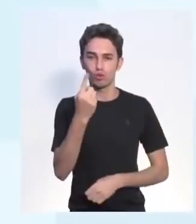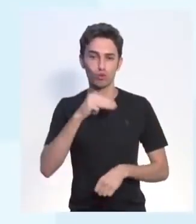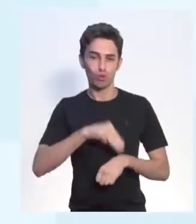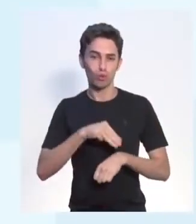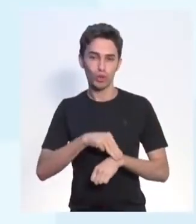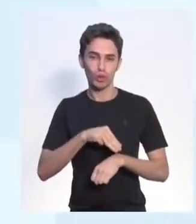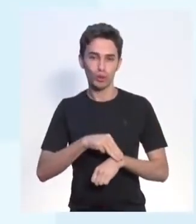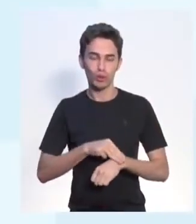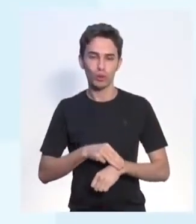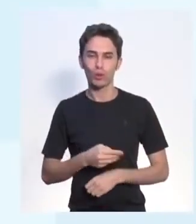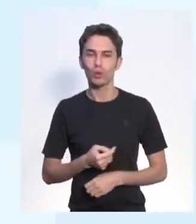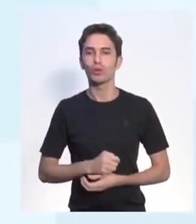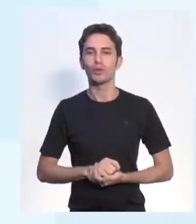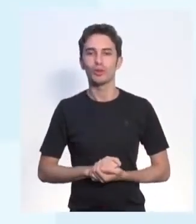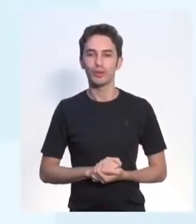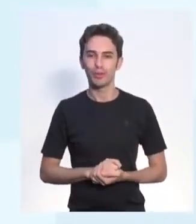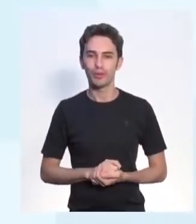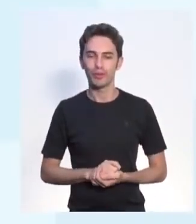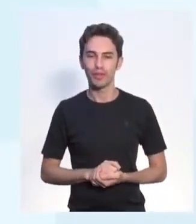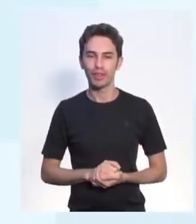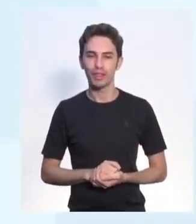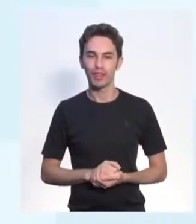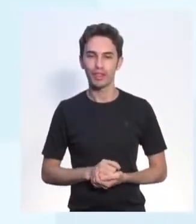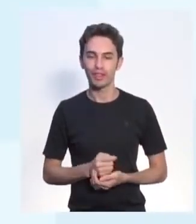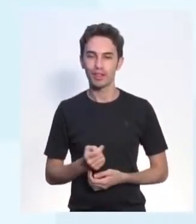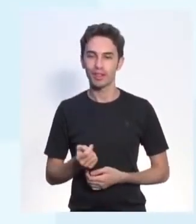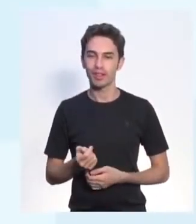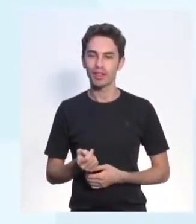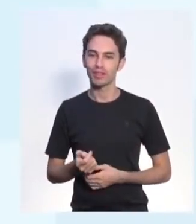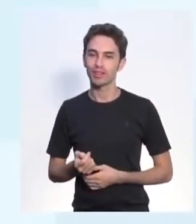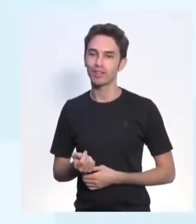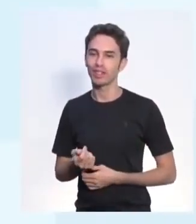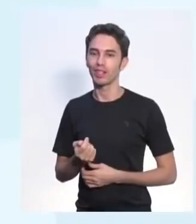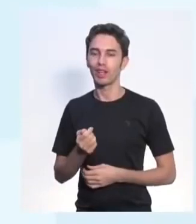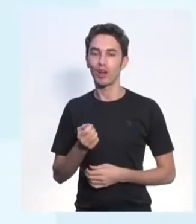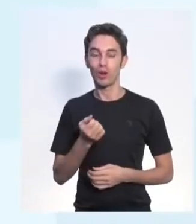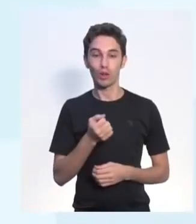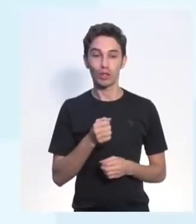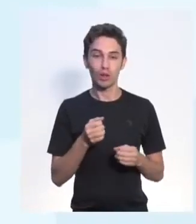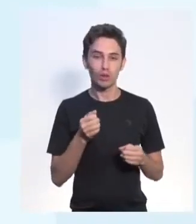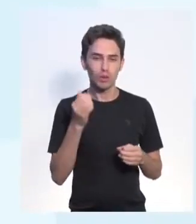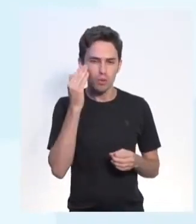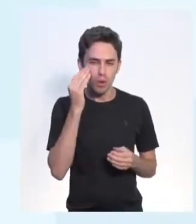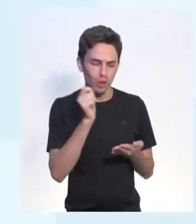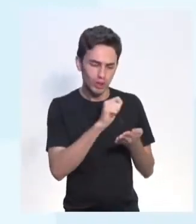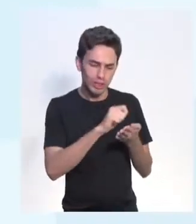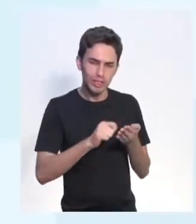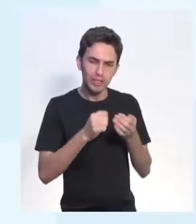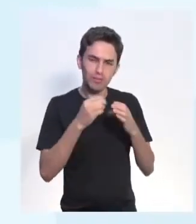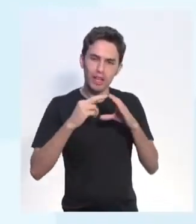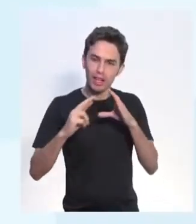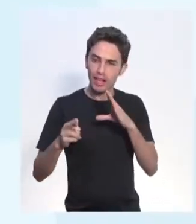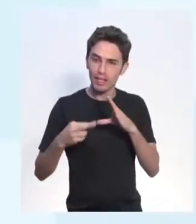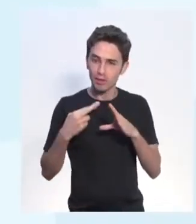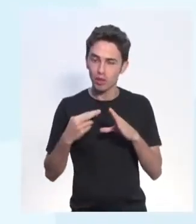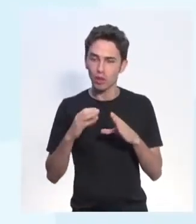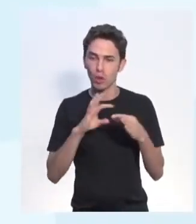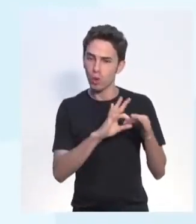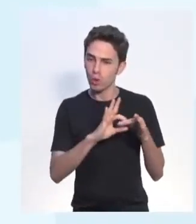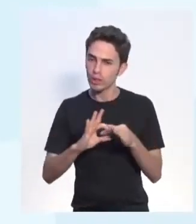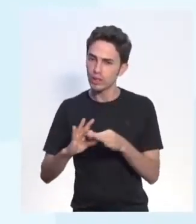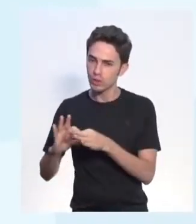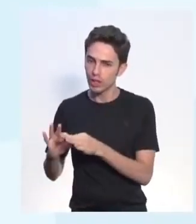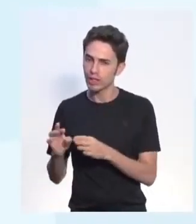para fazer essa atividade, dedinho no botão, contextualize, muito importante contextualizar.